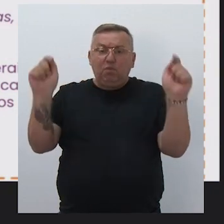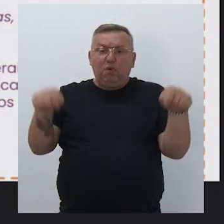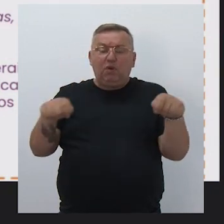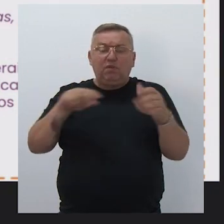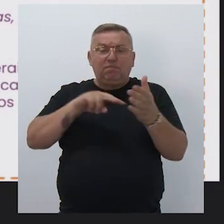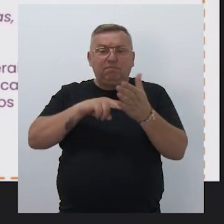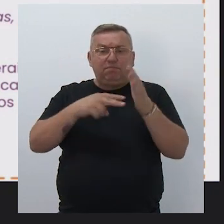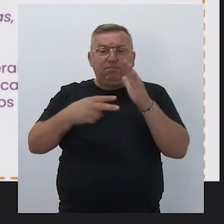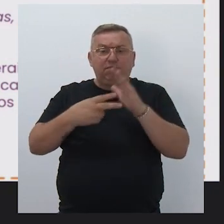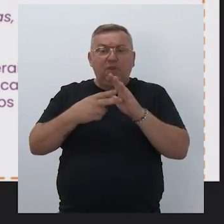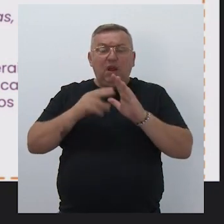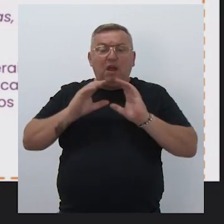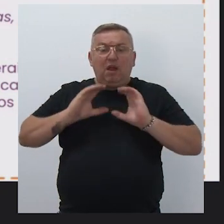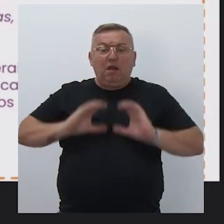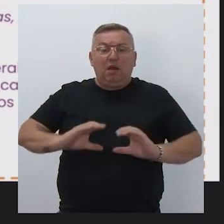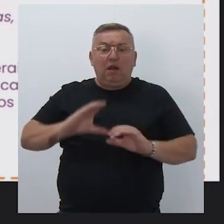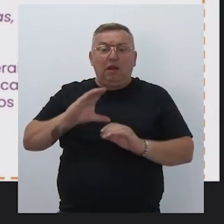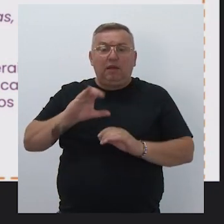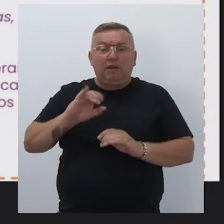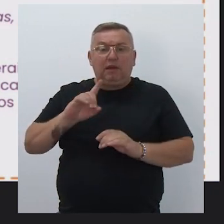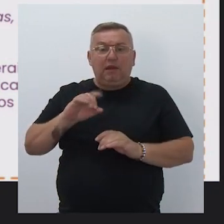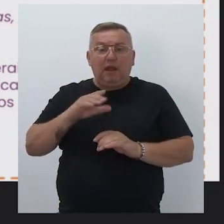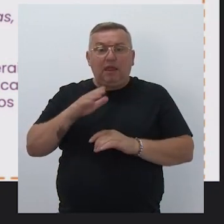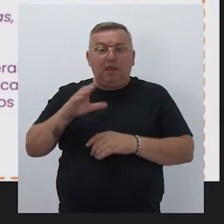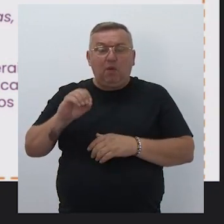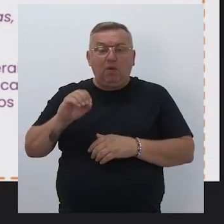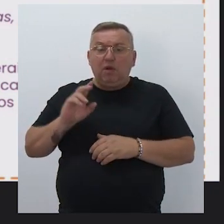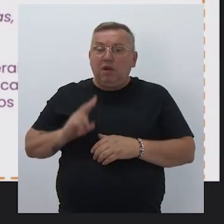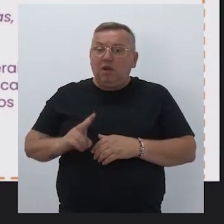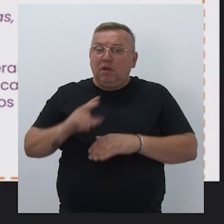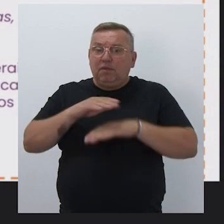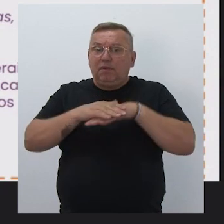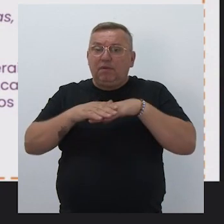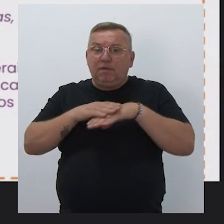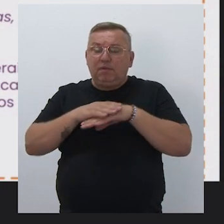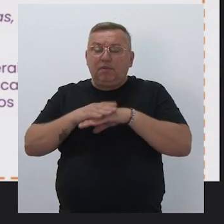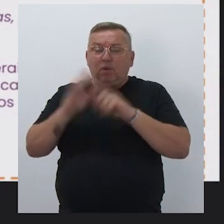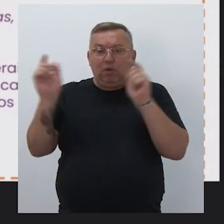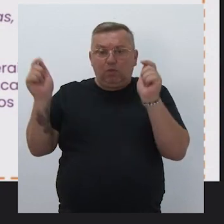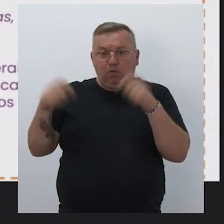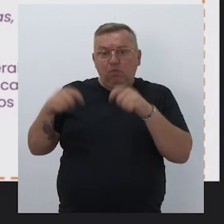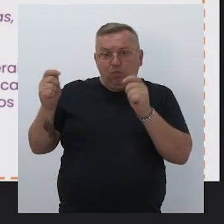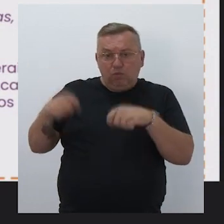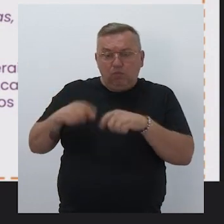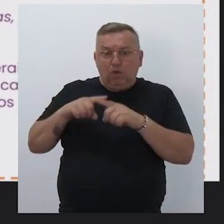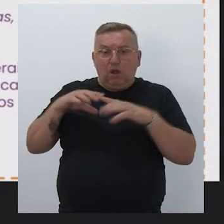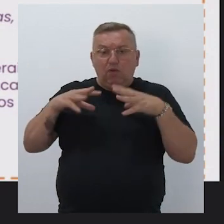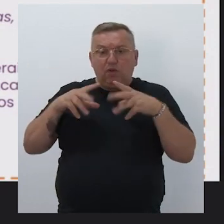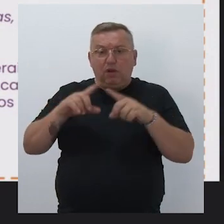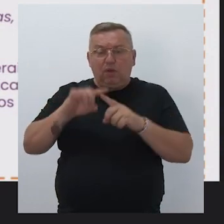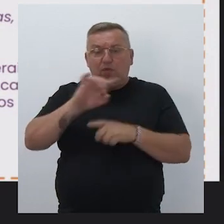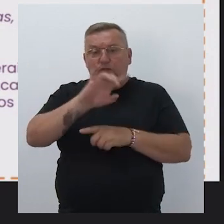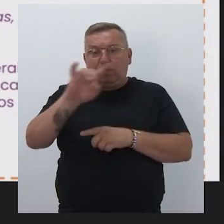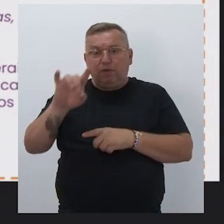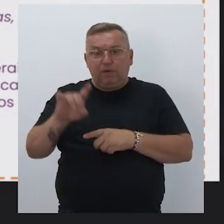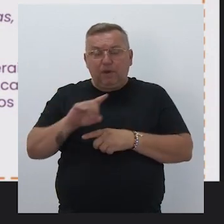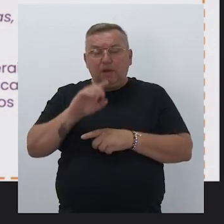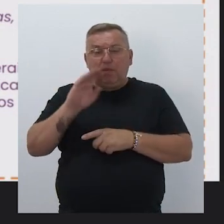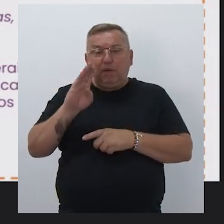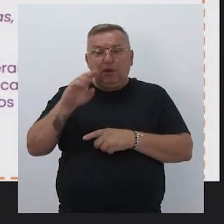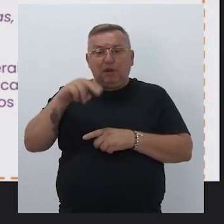futuro cidadão. Sempre em diálogo com as competências gerais indicadas pela